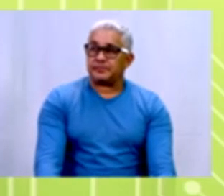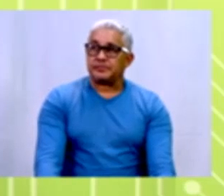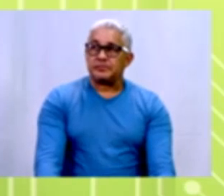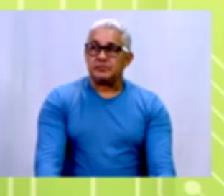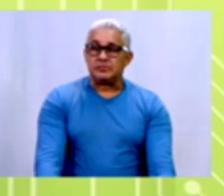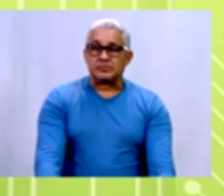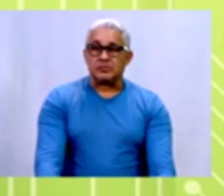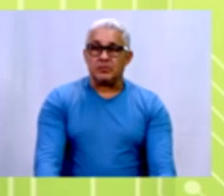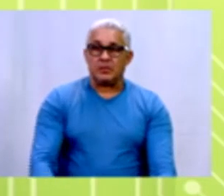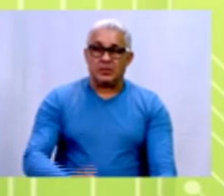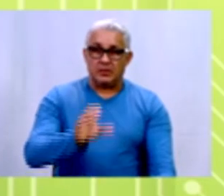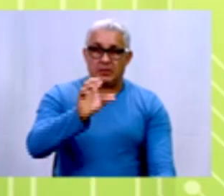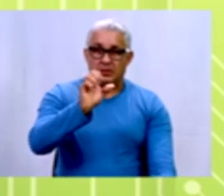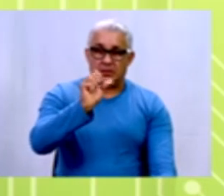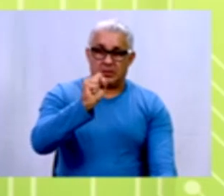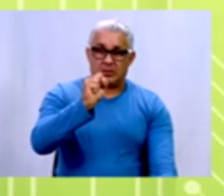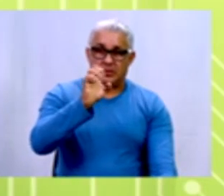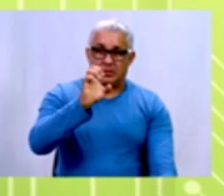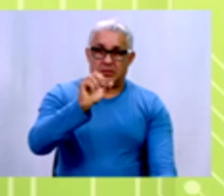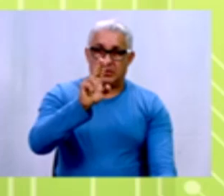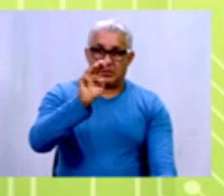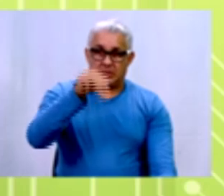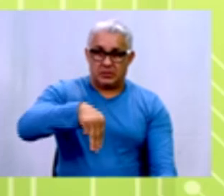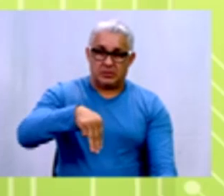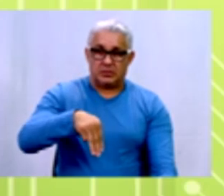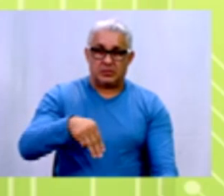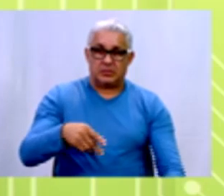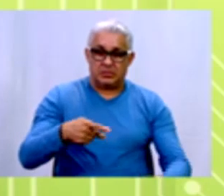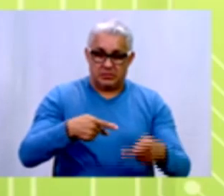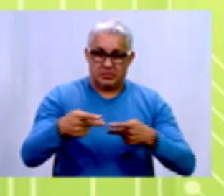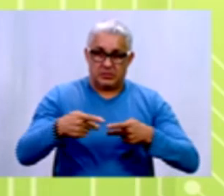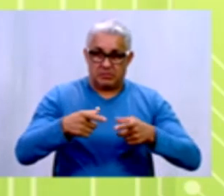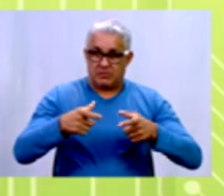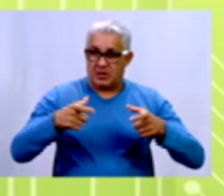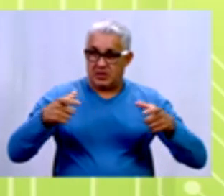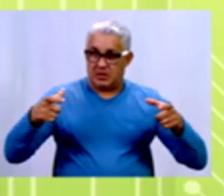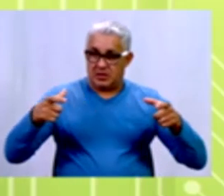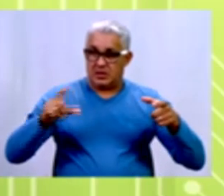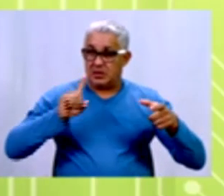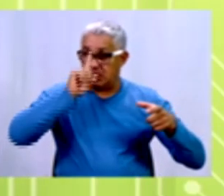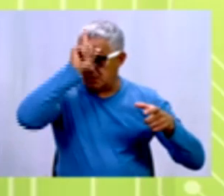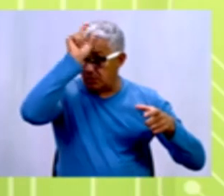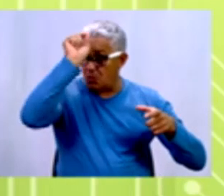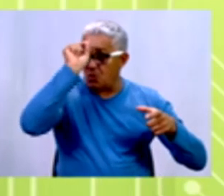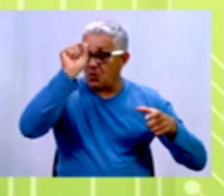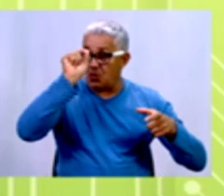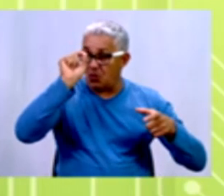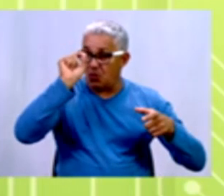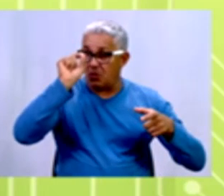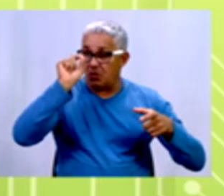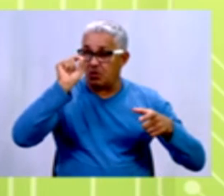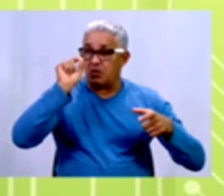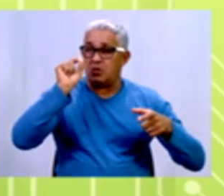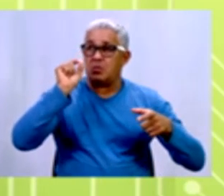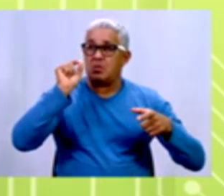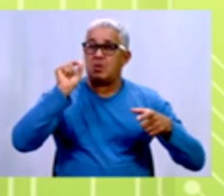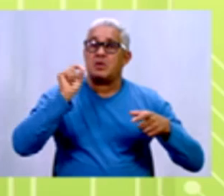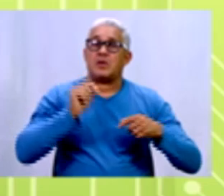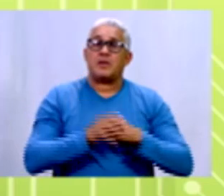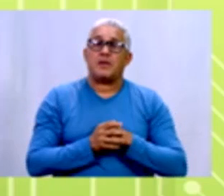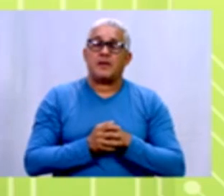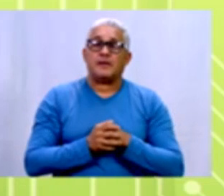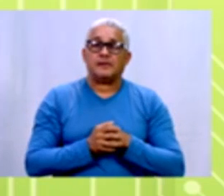adoção do Scrum em projetos maiores. A ideia fundamental do